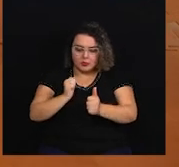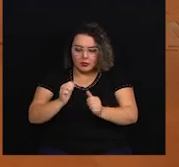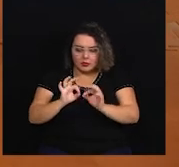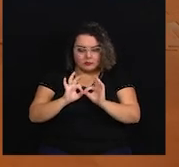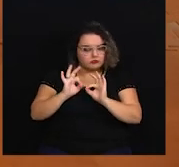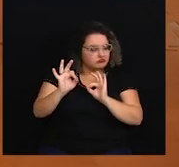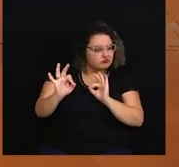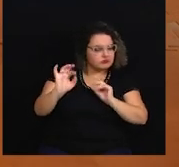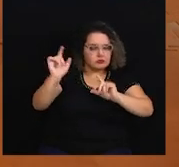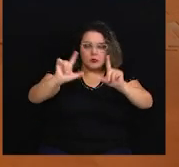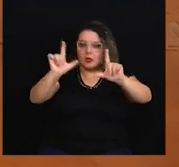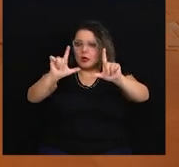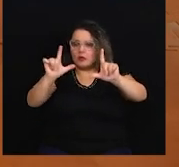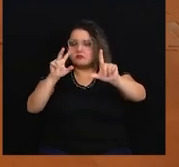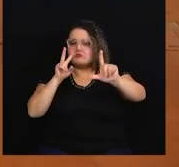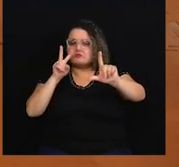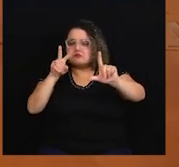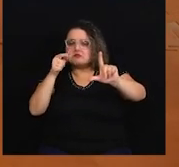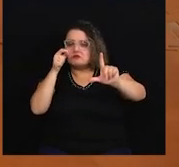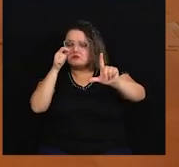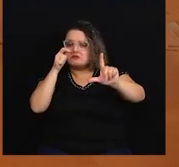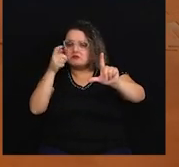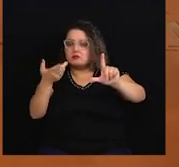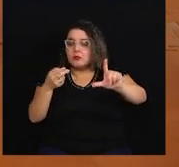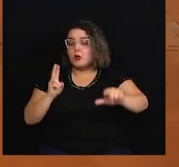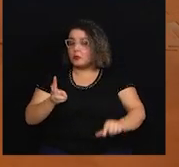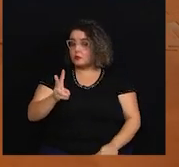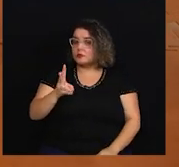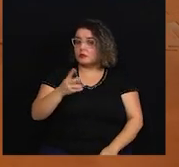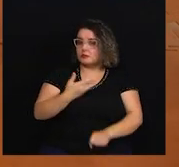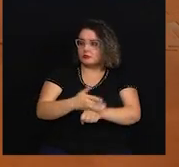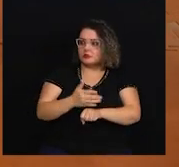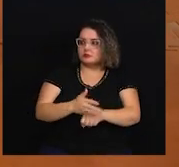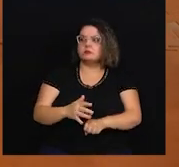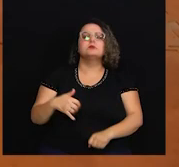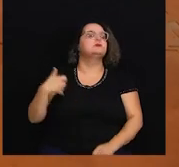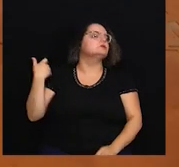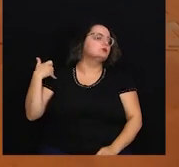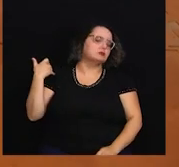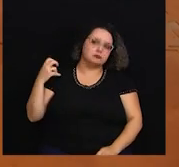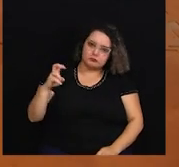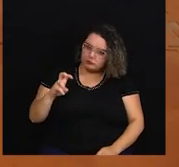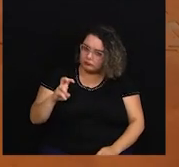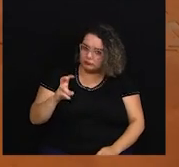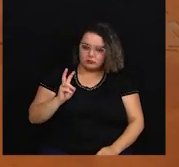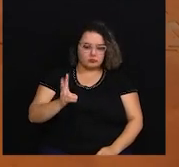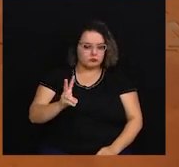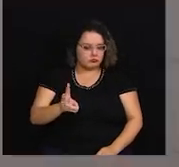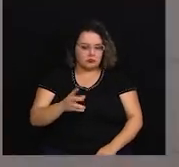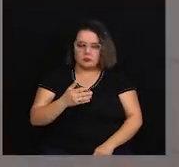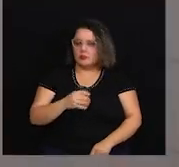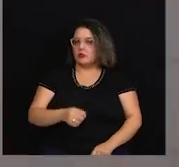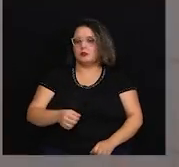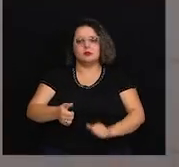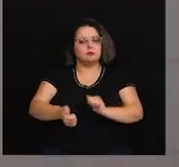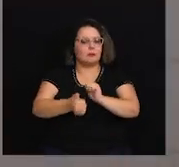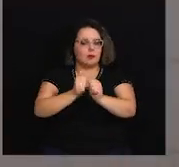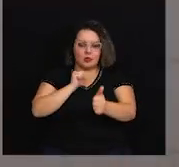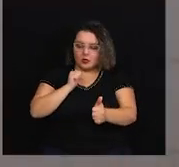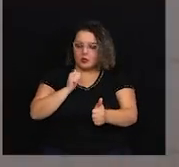que você só assistiu pela televisão ou sempre praticou desde os 5 anos de idade sempre forte